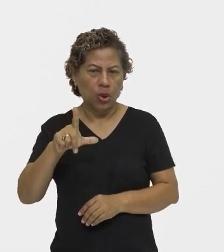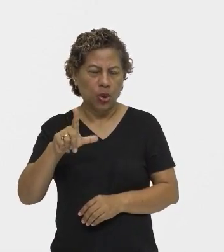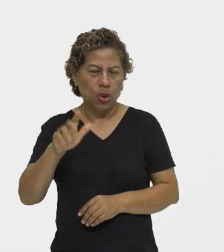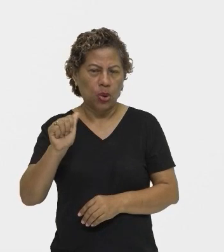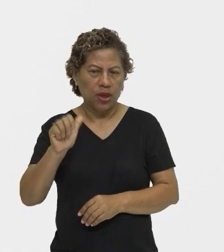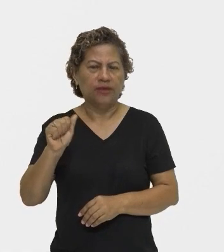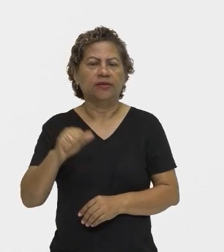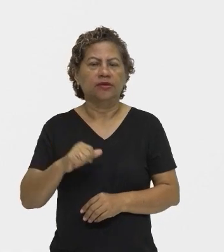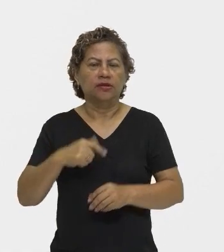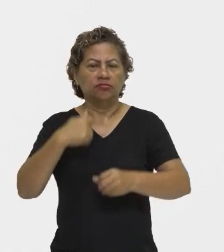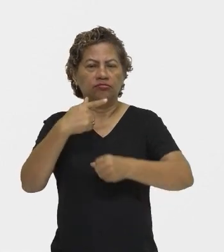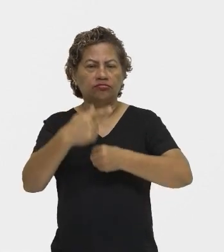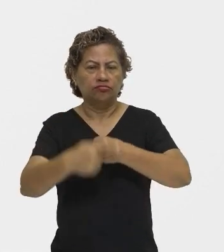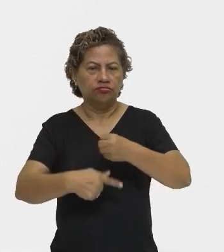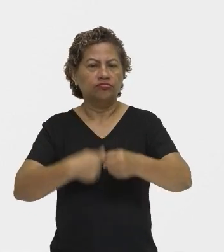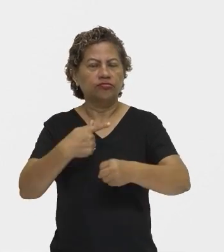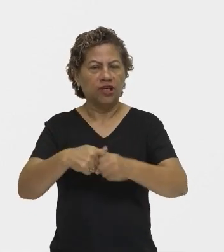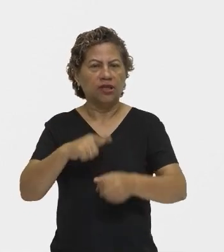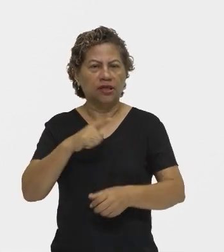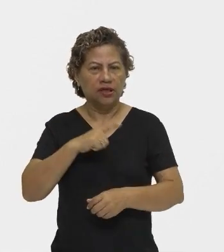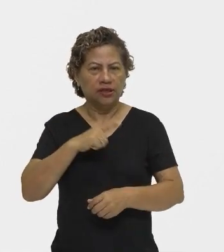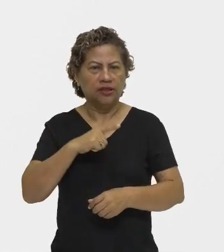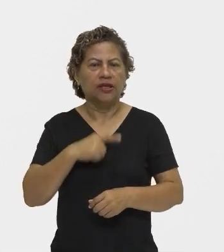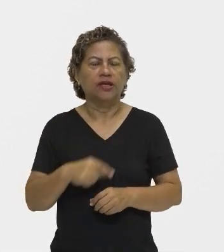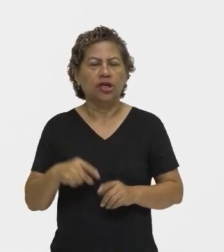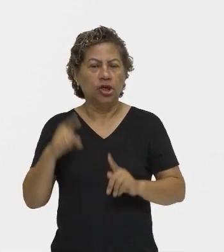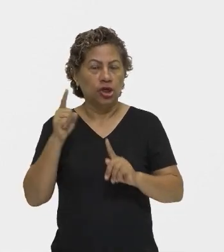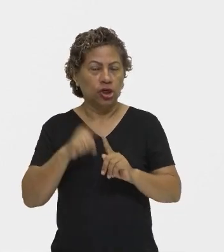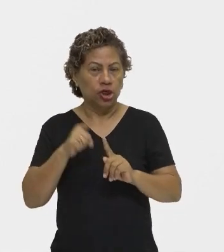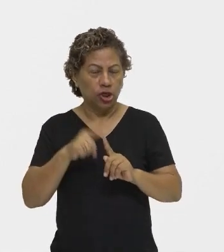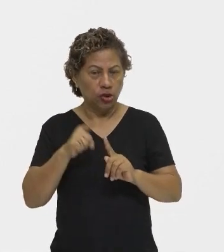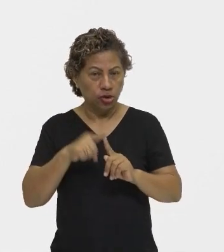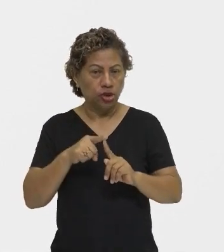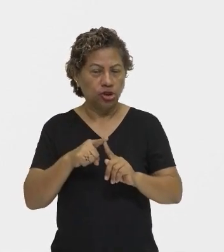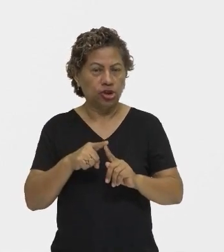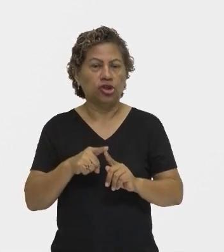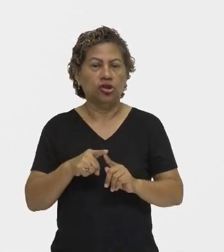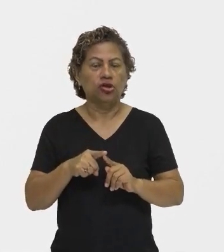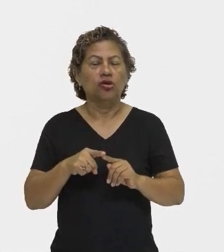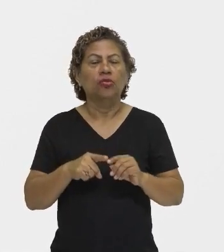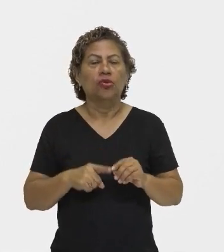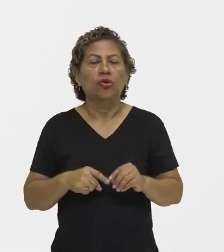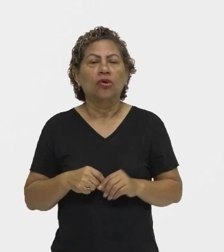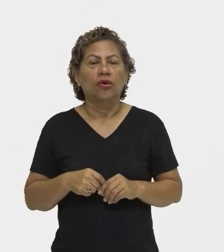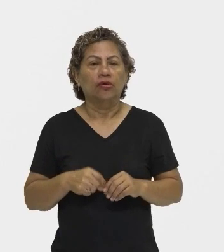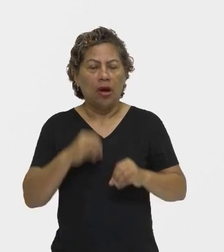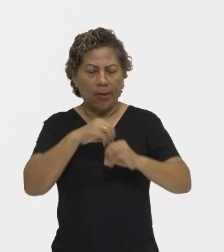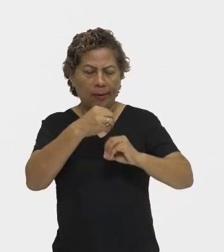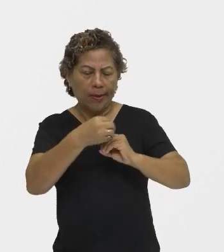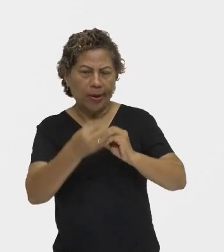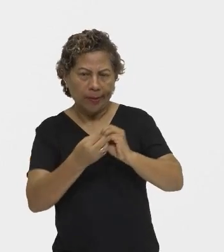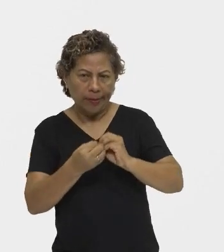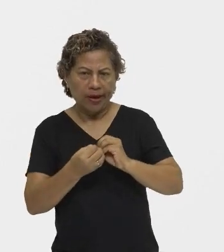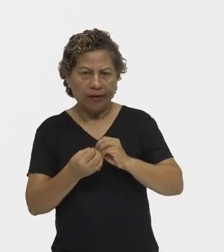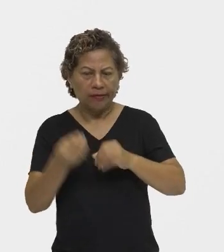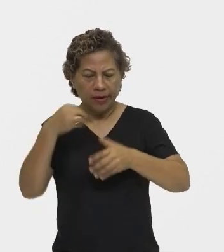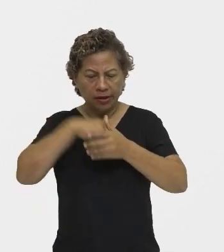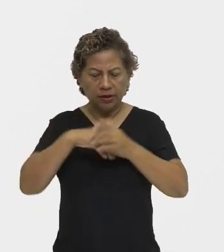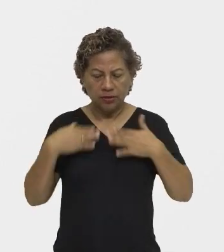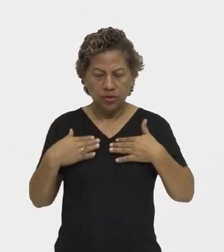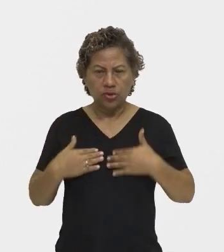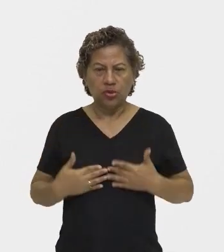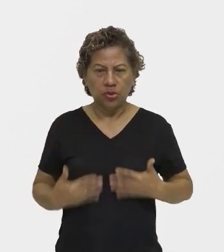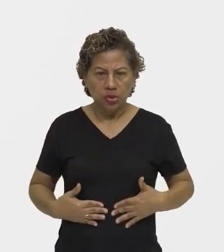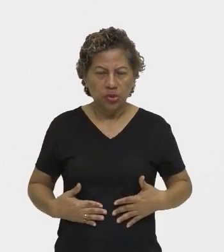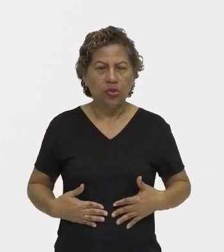por átomos. O grau de agitação que essas moléculas possuem em um determinado corpo é